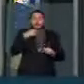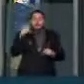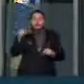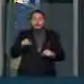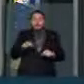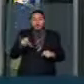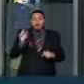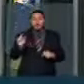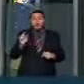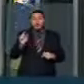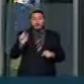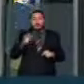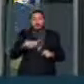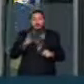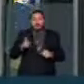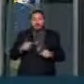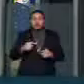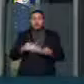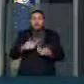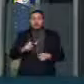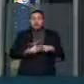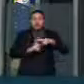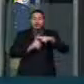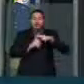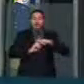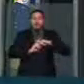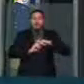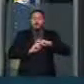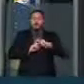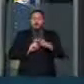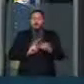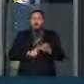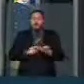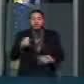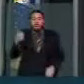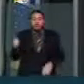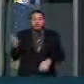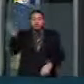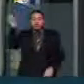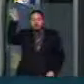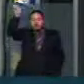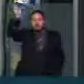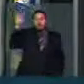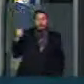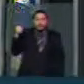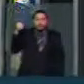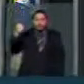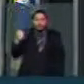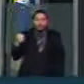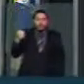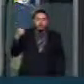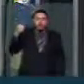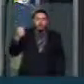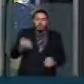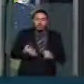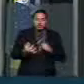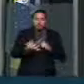que no momento que carregar a cruz peitoral, o báculo, o cajado do pastor que conduz a igreja e o